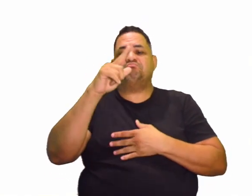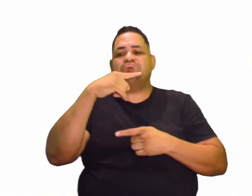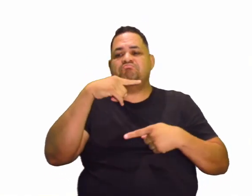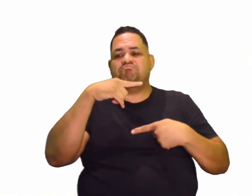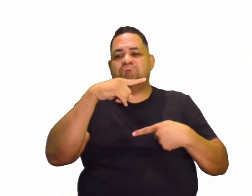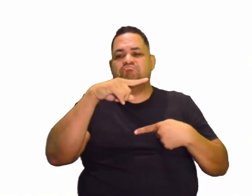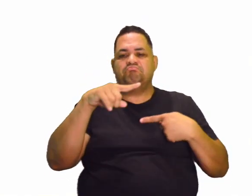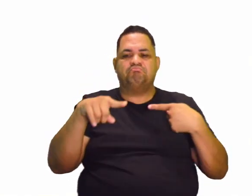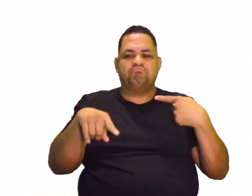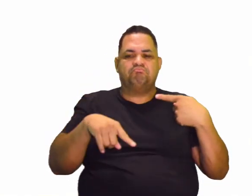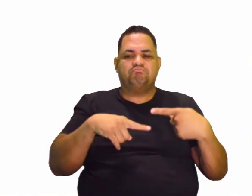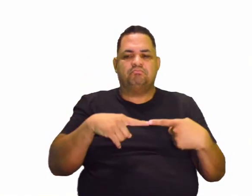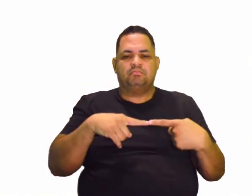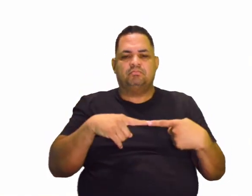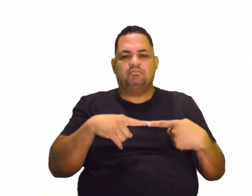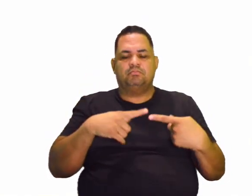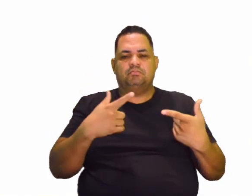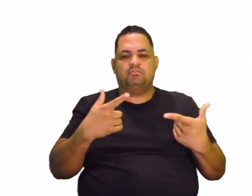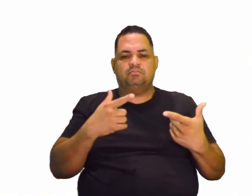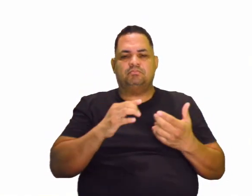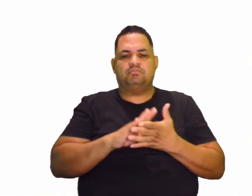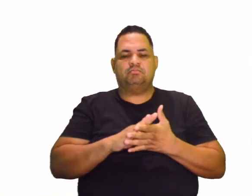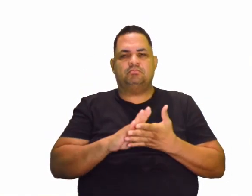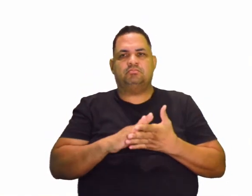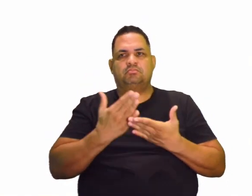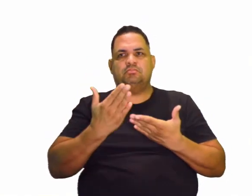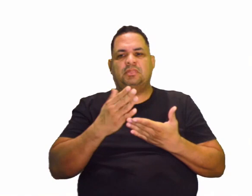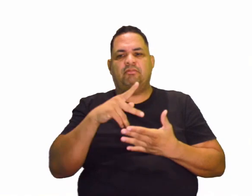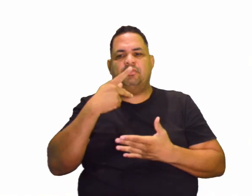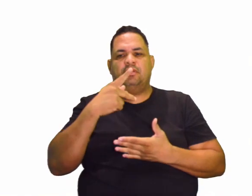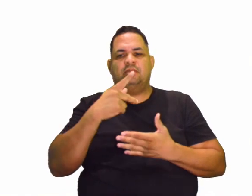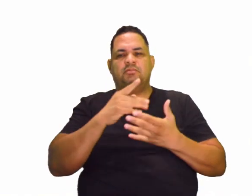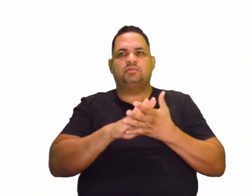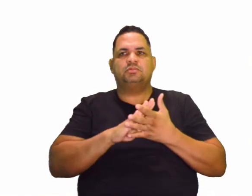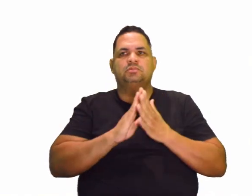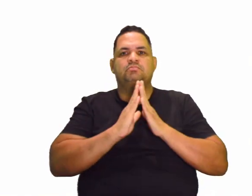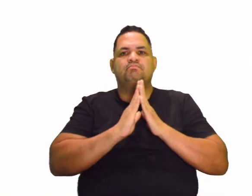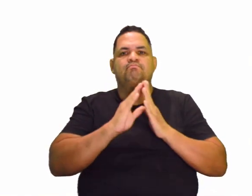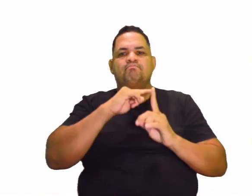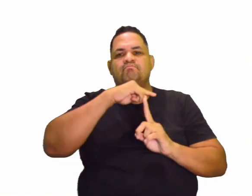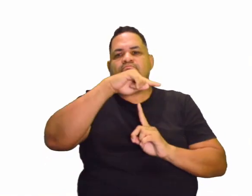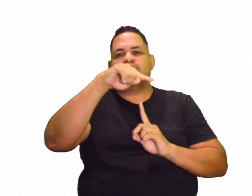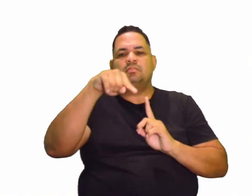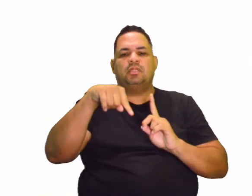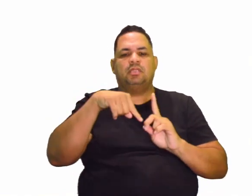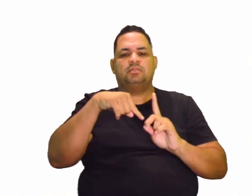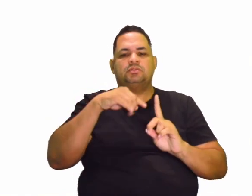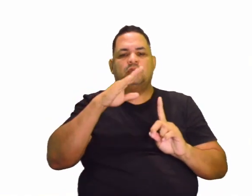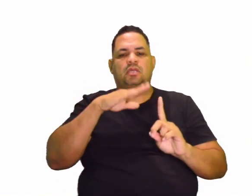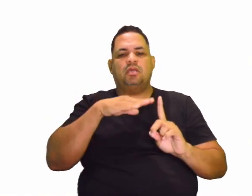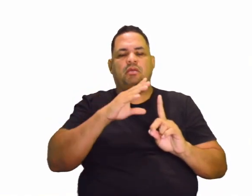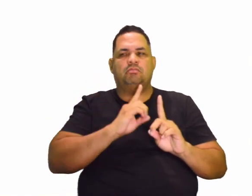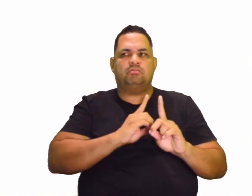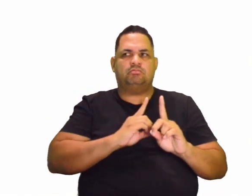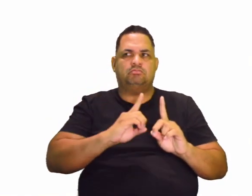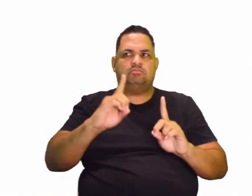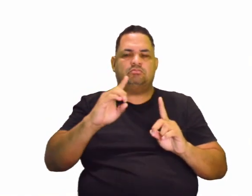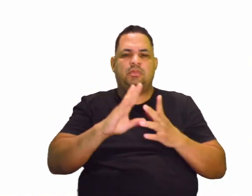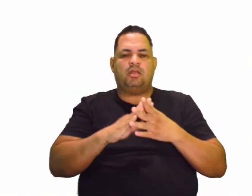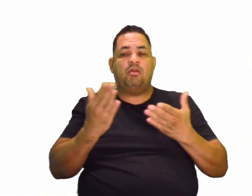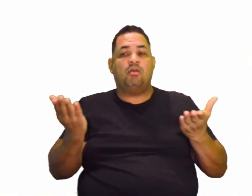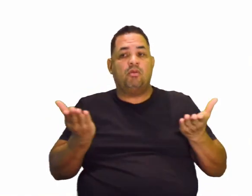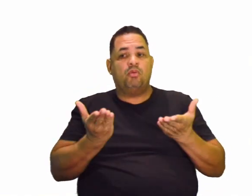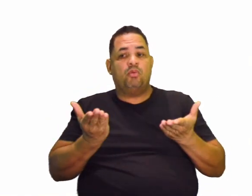mais esse objetivo que é de adoração aos deuses. Os Jogos Olímpicos, na atualidade, é competição,